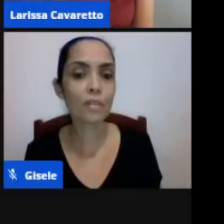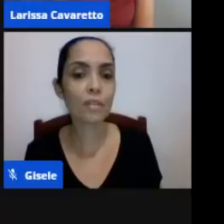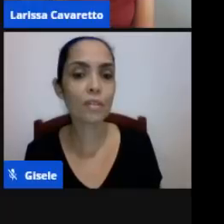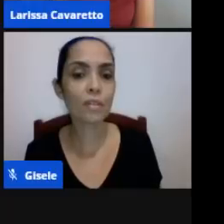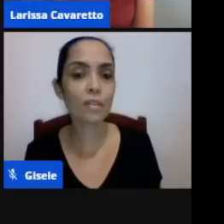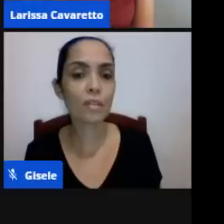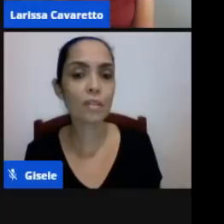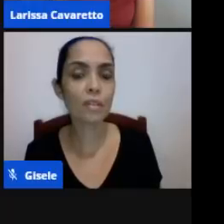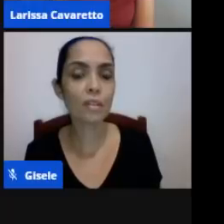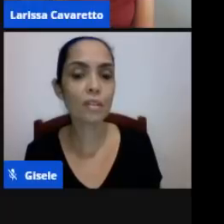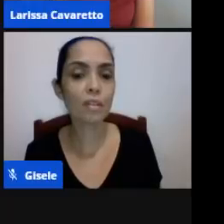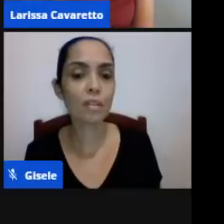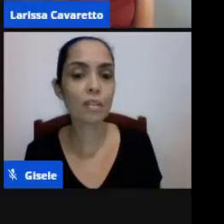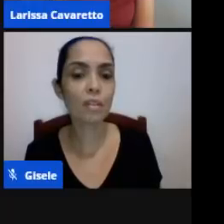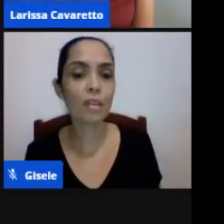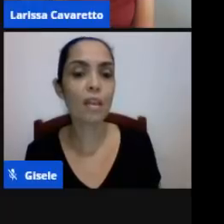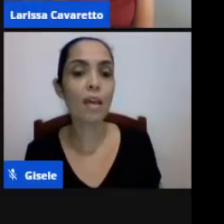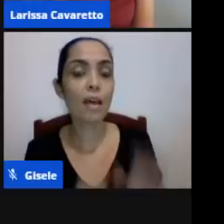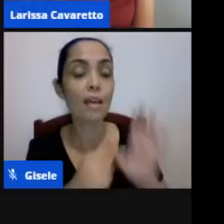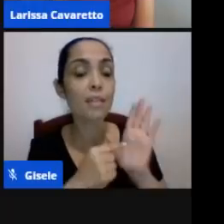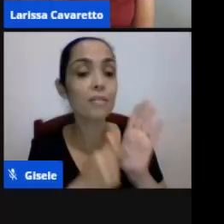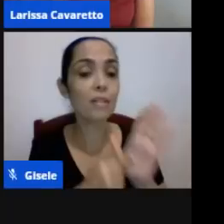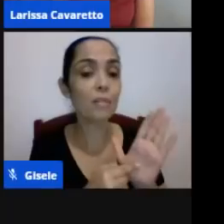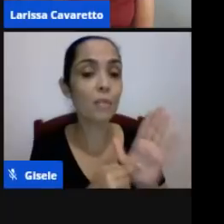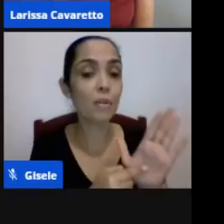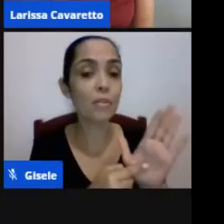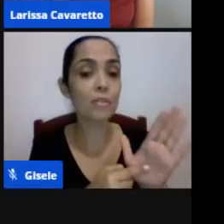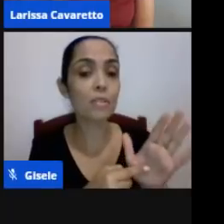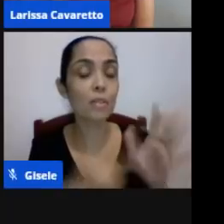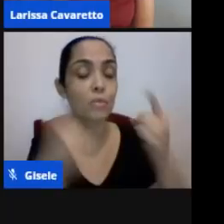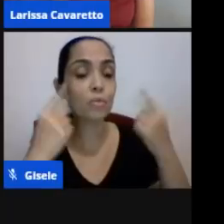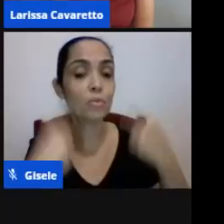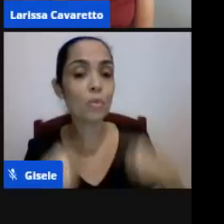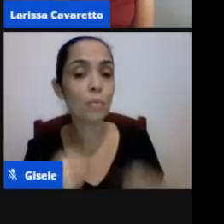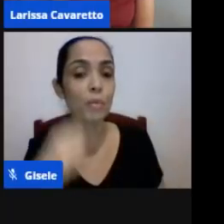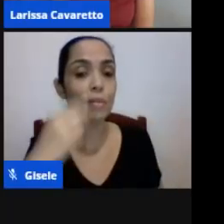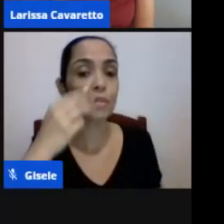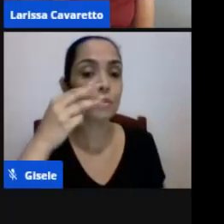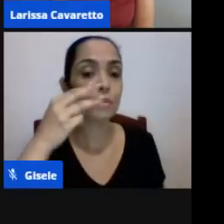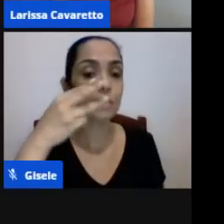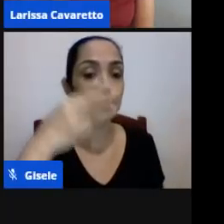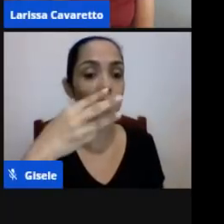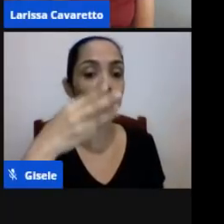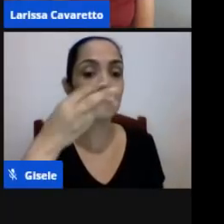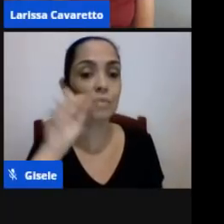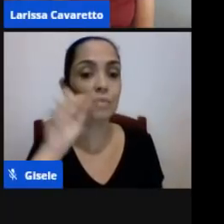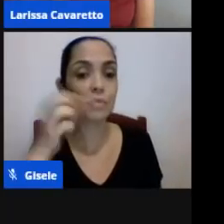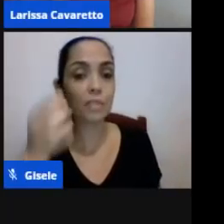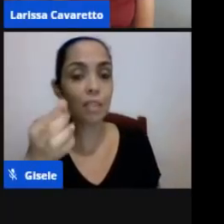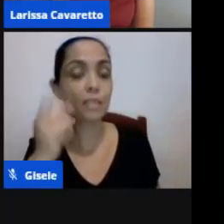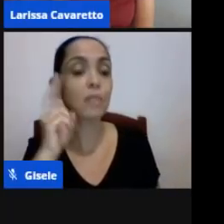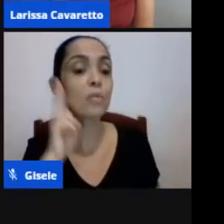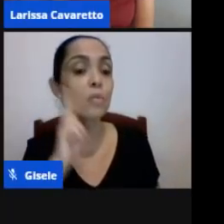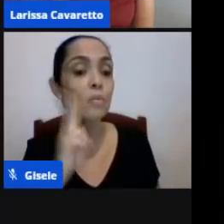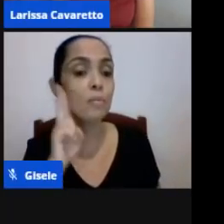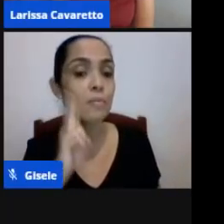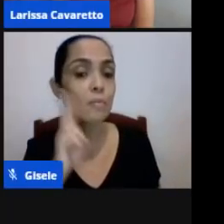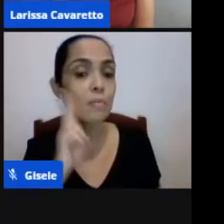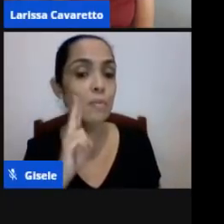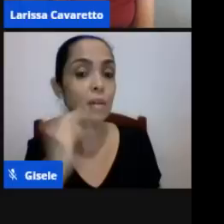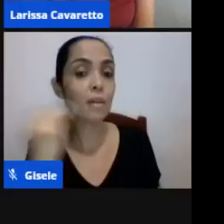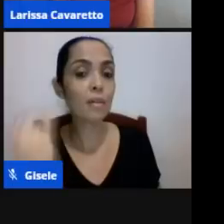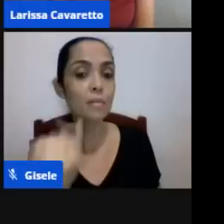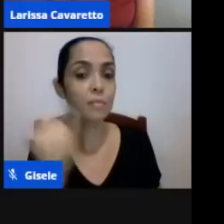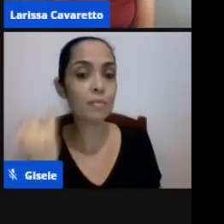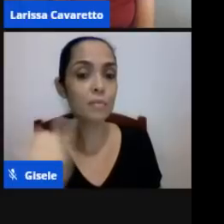Essa é uma temperatura corporal normal. É muito importante que você saiba qual é a faixa normal de temperatura,